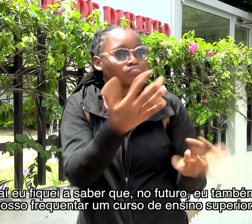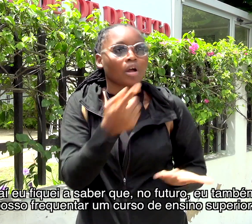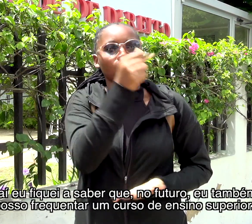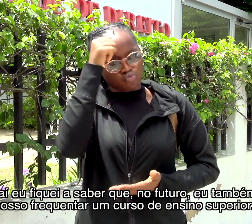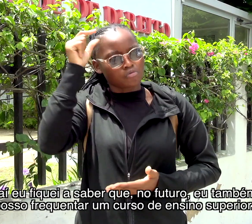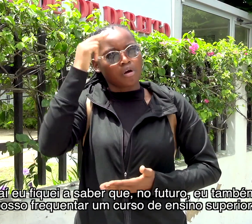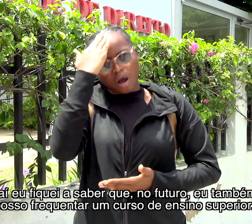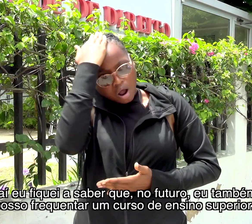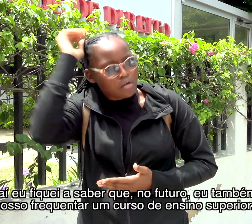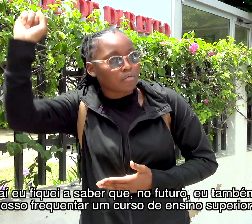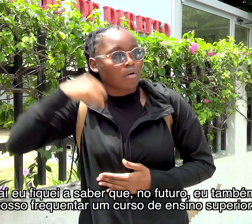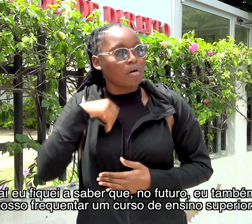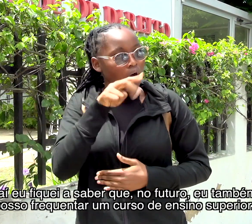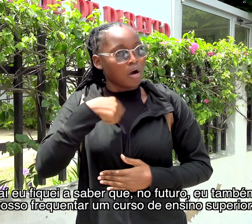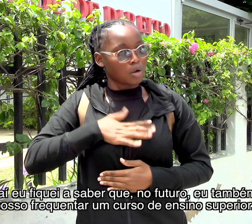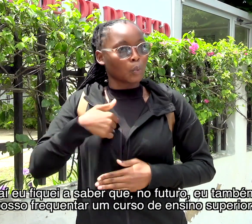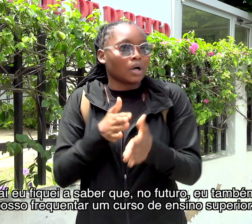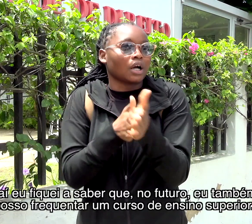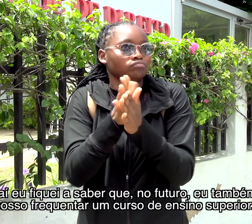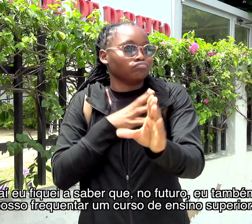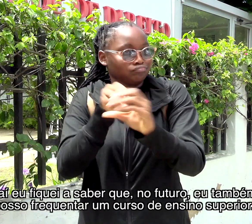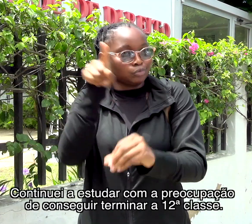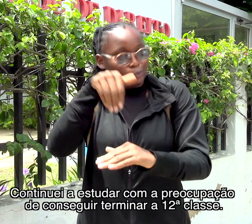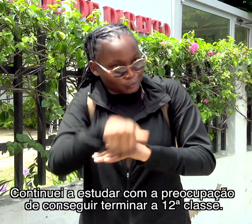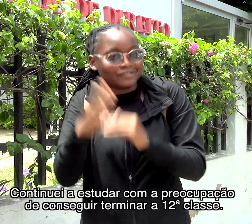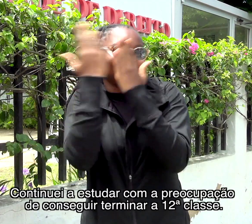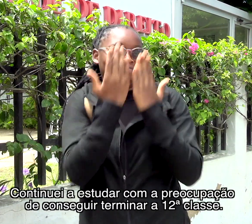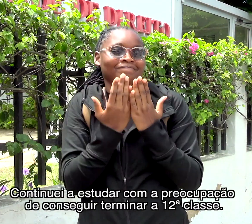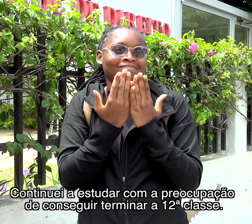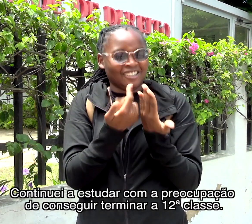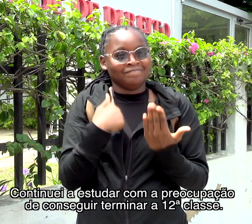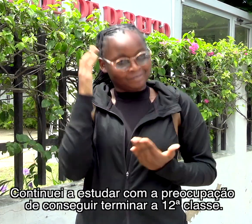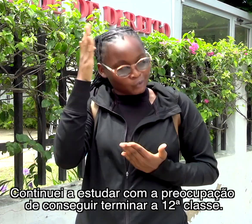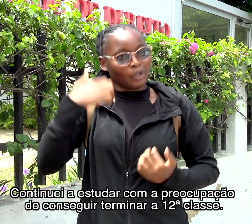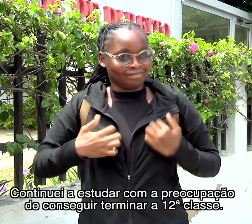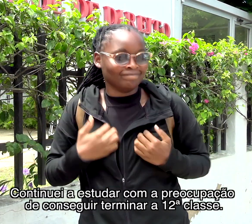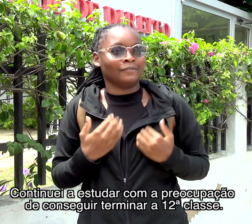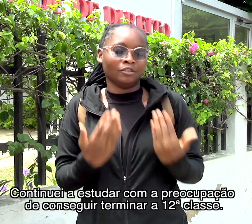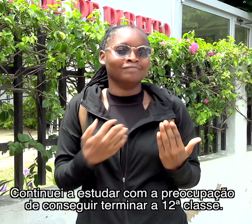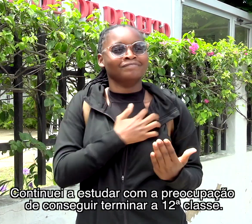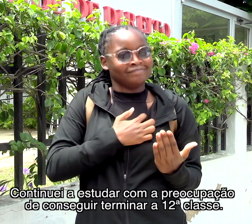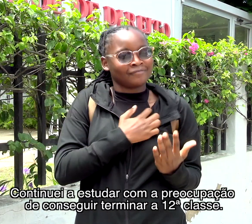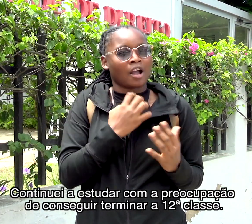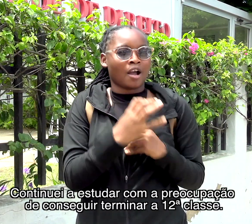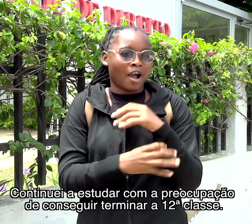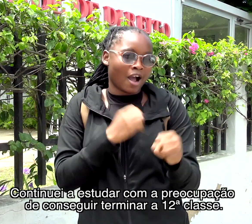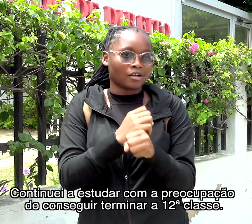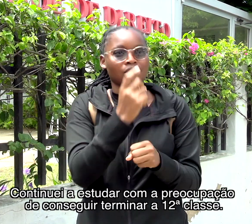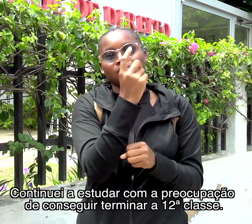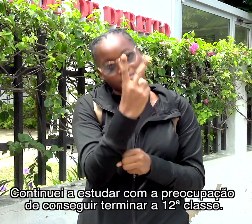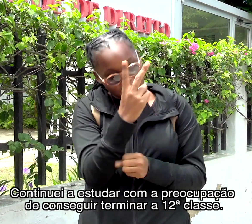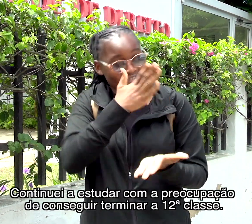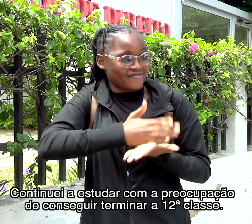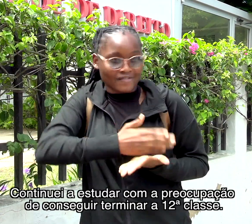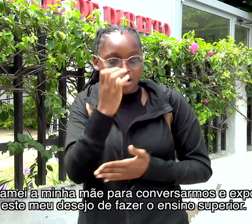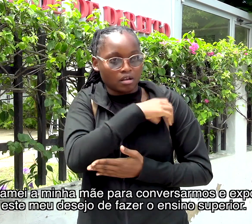que no futuro também podia frequentar o curso superior. Continuei a estudar com a preocupação de conseguir terminar a minha décima